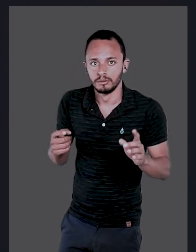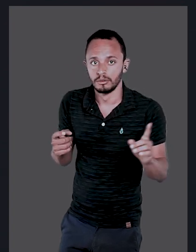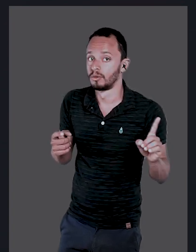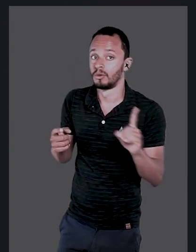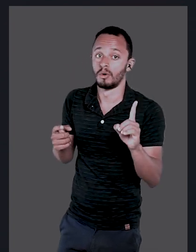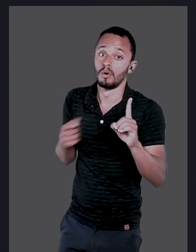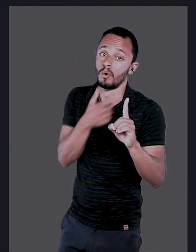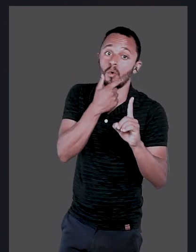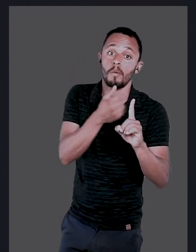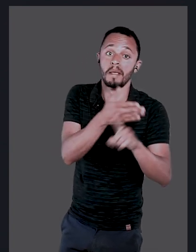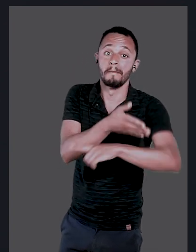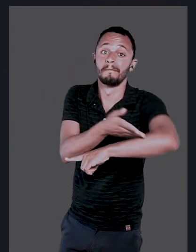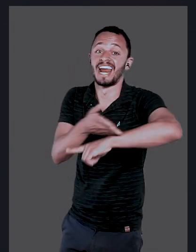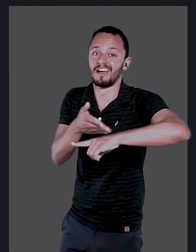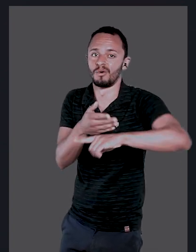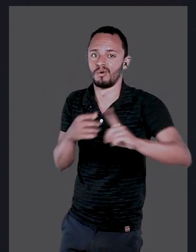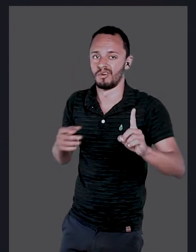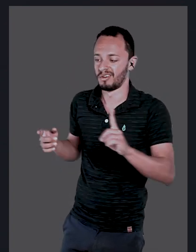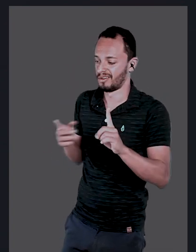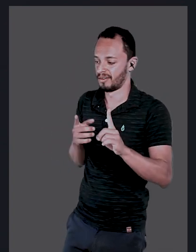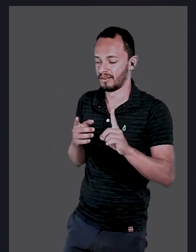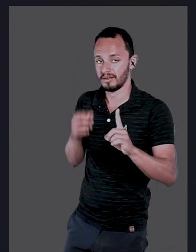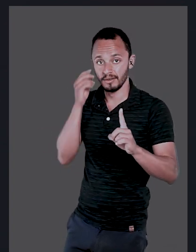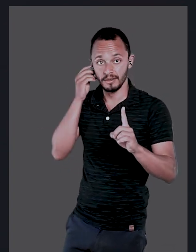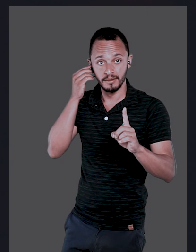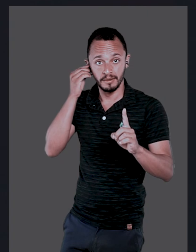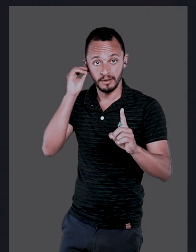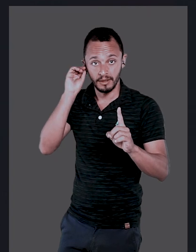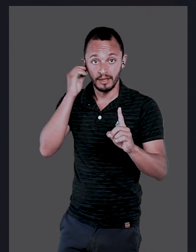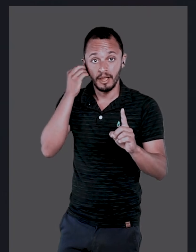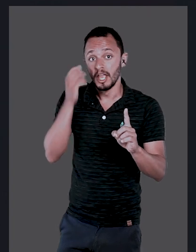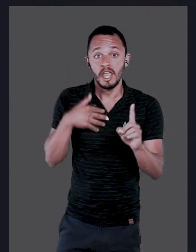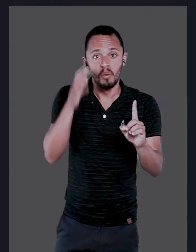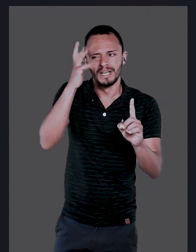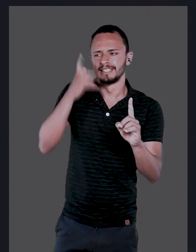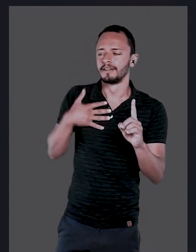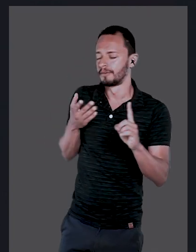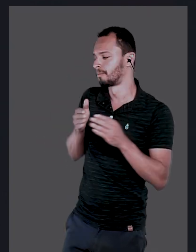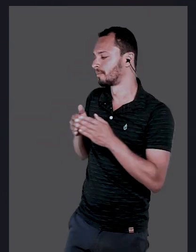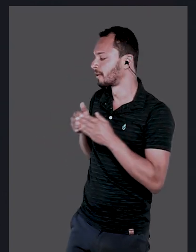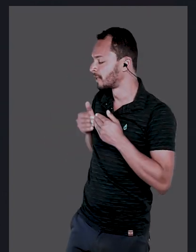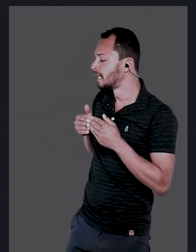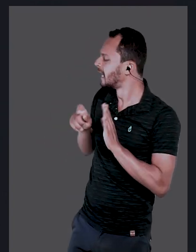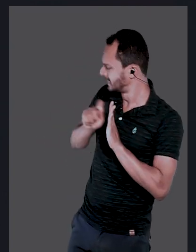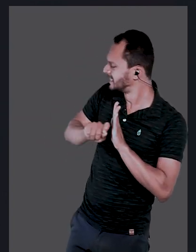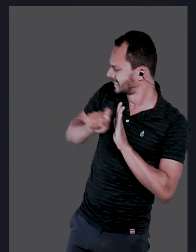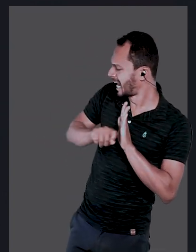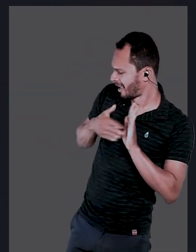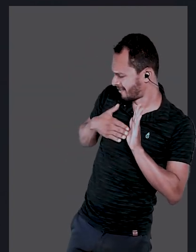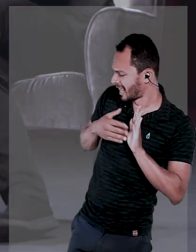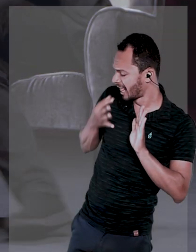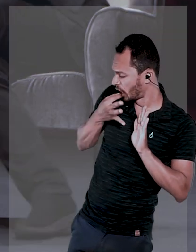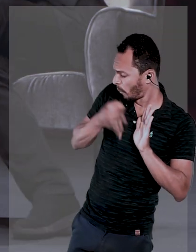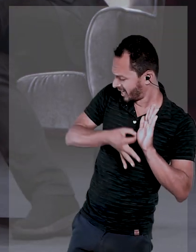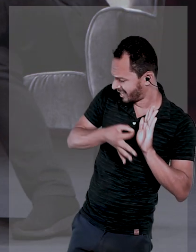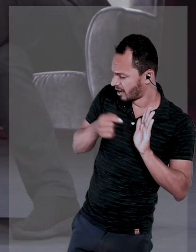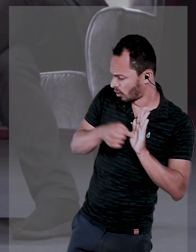livro de um escritor branco. E eu fiquei assim, eu até achei que ela não ia aceitar, eu pensei que ela ia dizer assim, Walter, eu estou escrevendo, eu não tenho